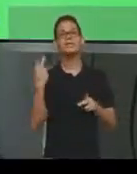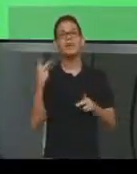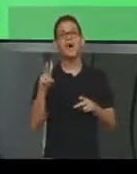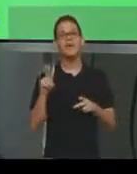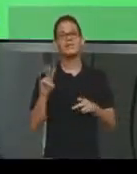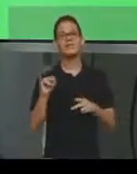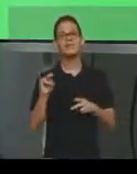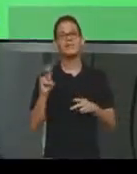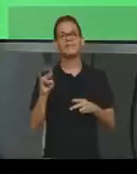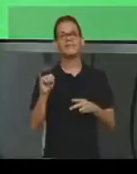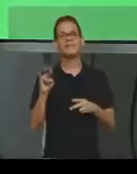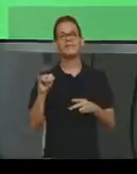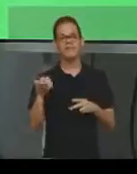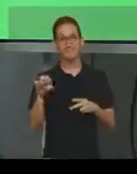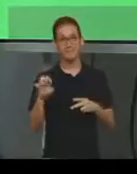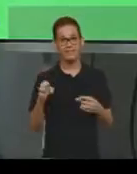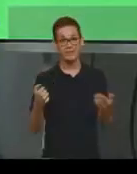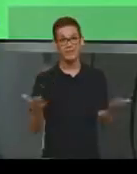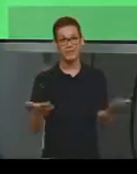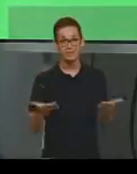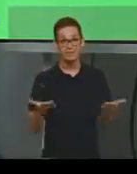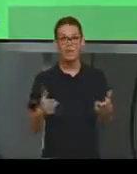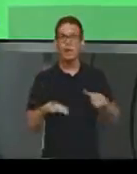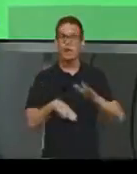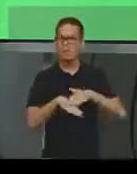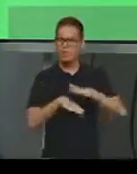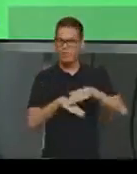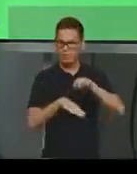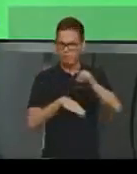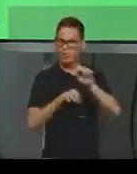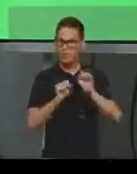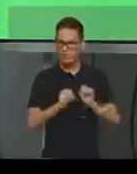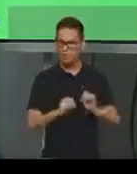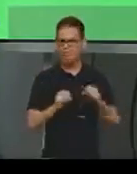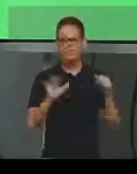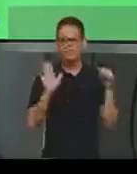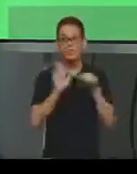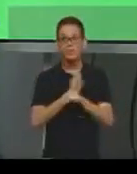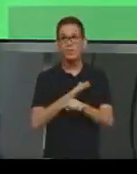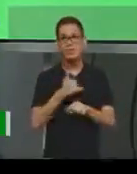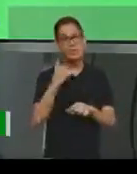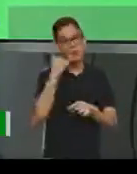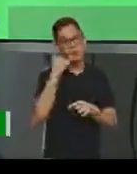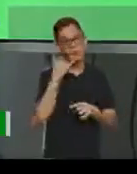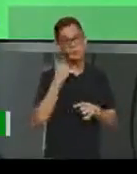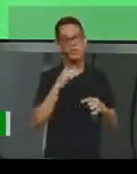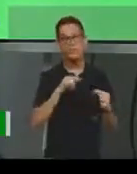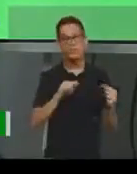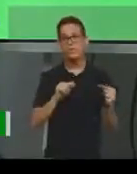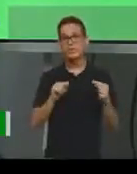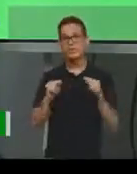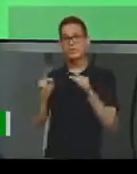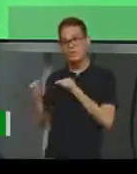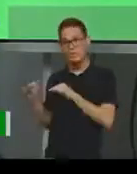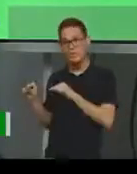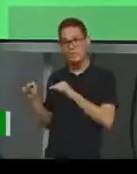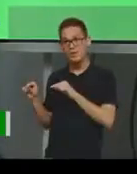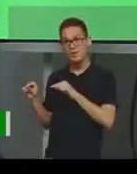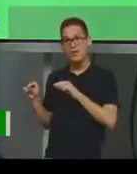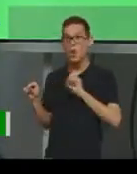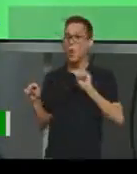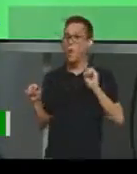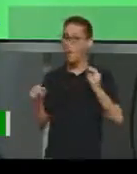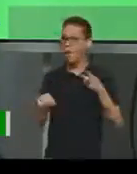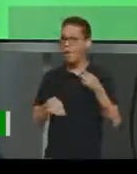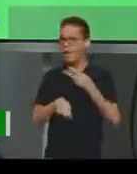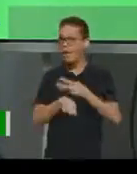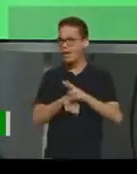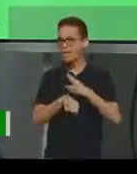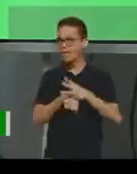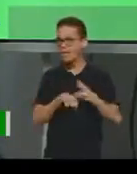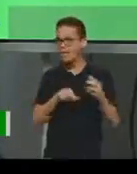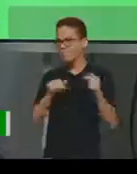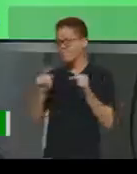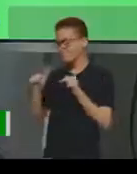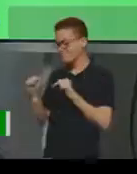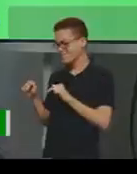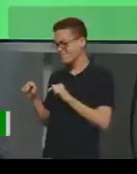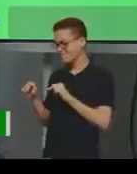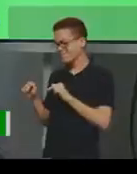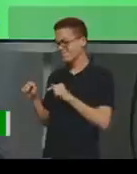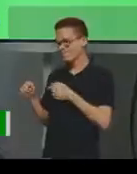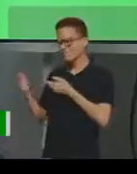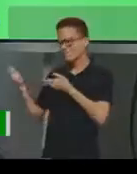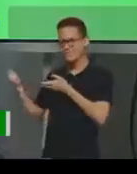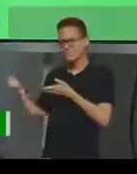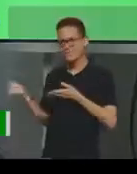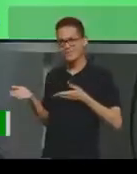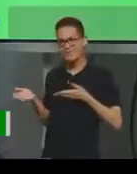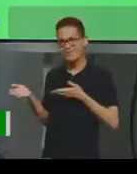Viviane Soares. Lembrando que você pode fazer sua pergunta pelo telefone fixo ou enviando uma mensagem para o nosso WhatsApp, nos números que